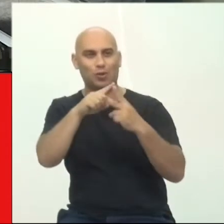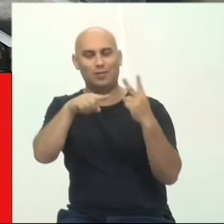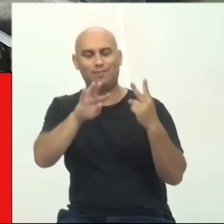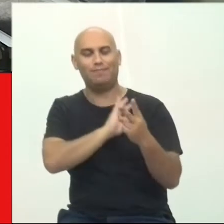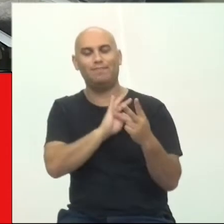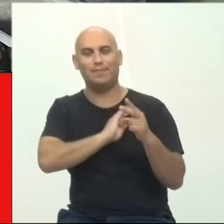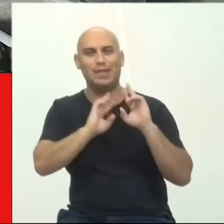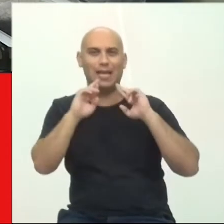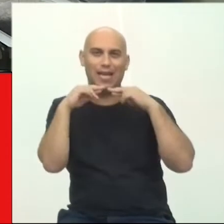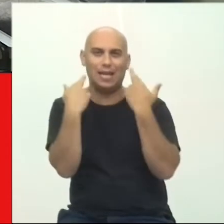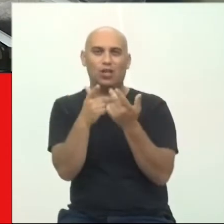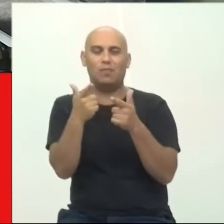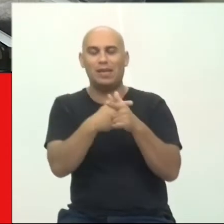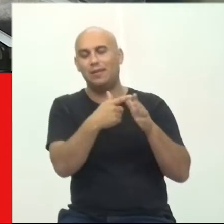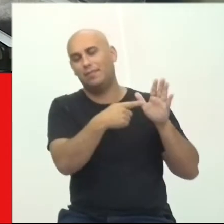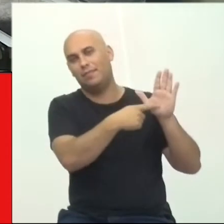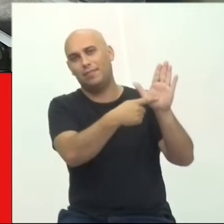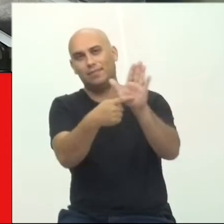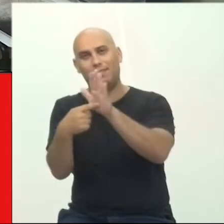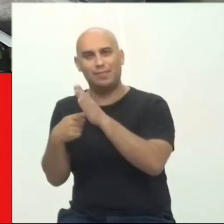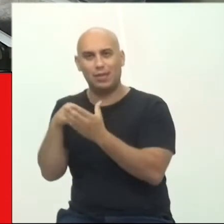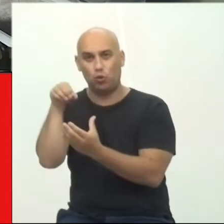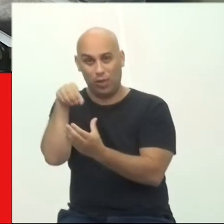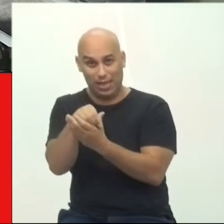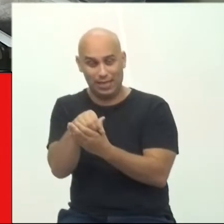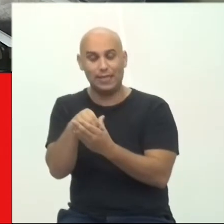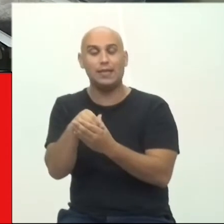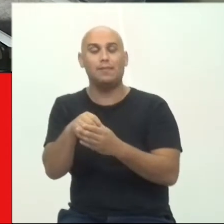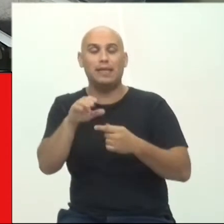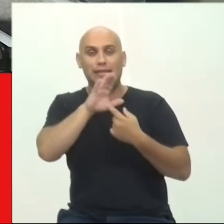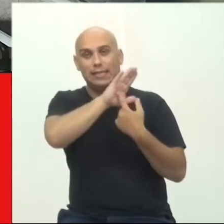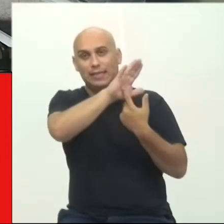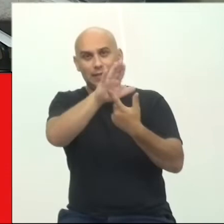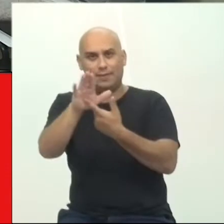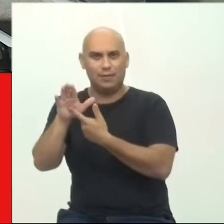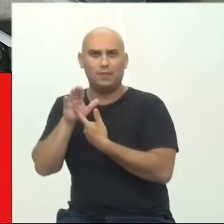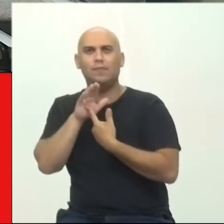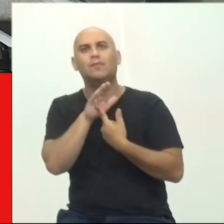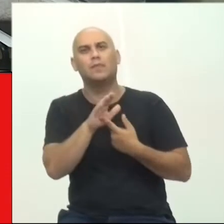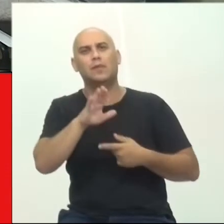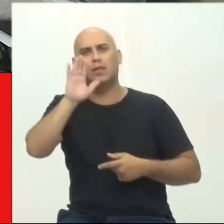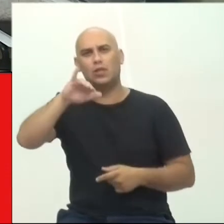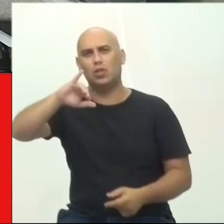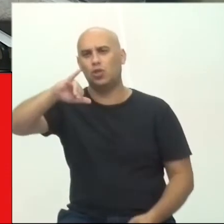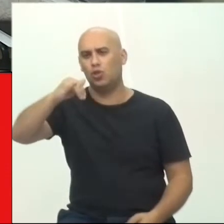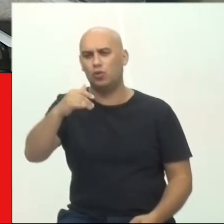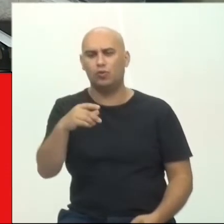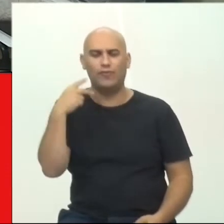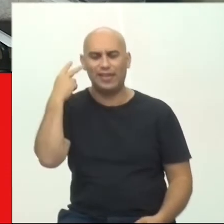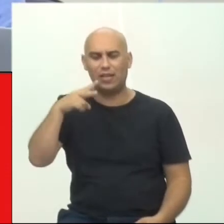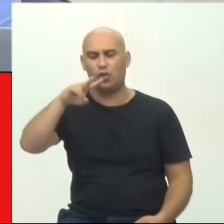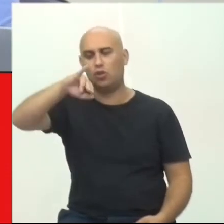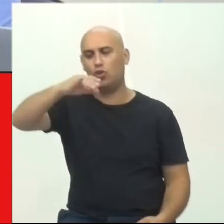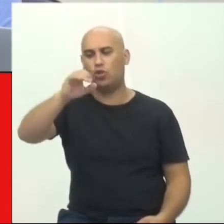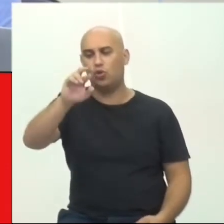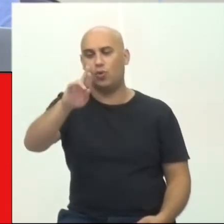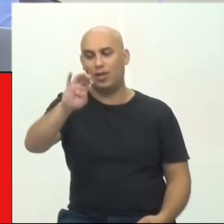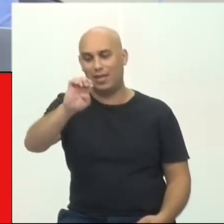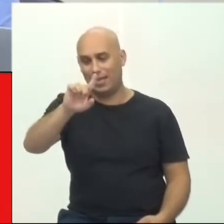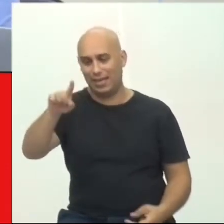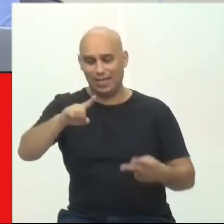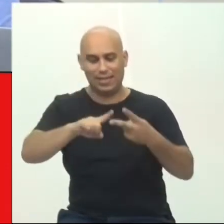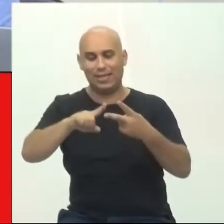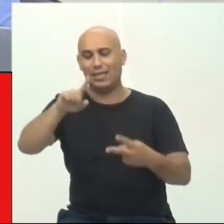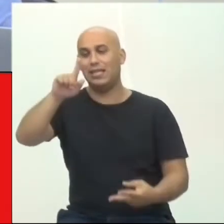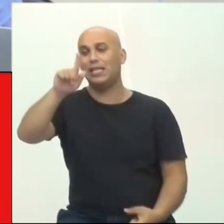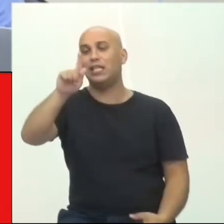reunião da primeira apresentação lá na Unesc. Eu, o vereador Juarez, a vereadora Giovana, valeu. E eu